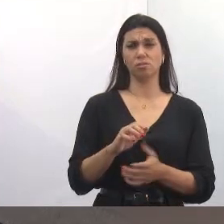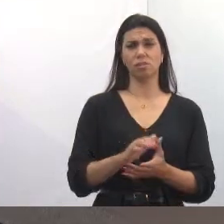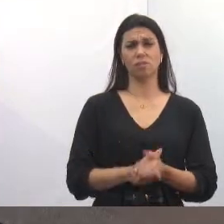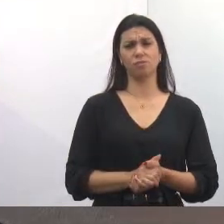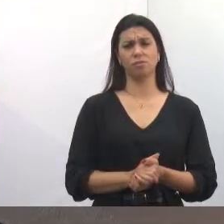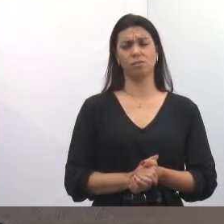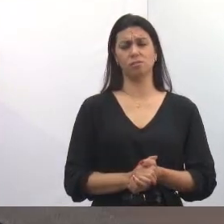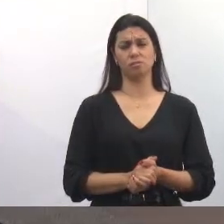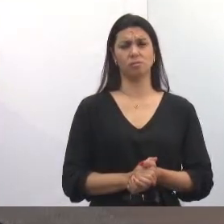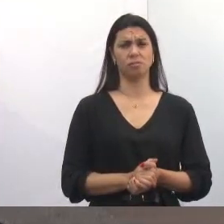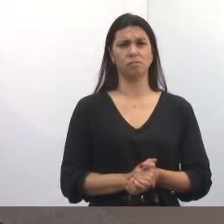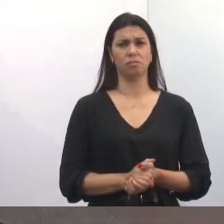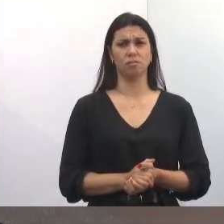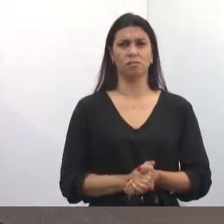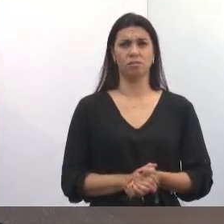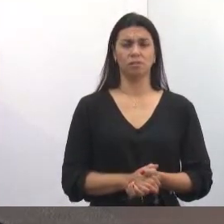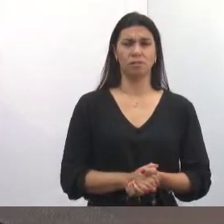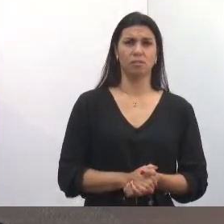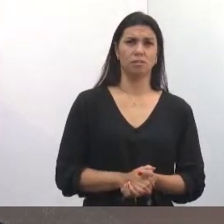R$ 1.252.261,49.